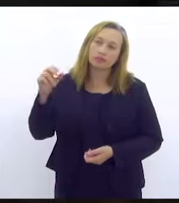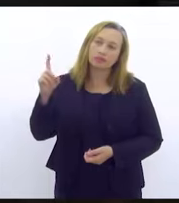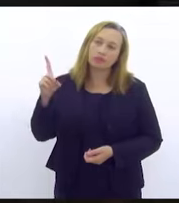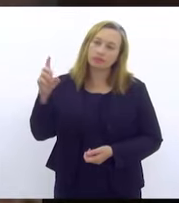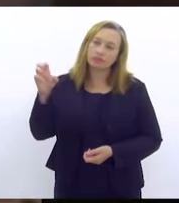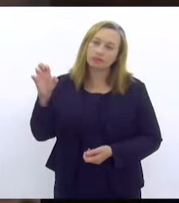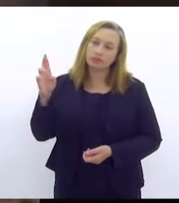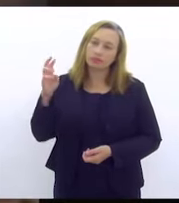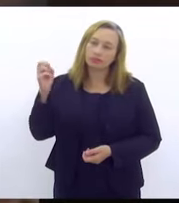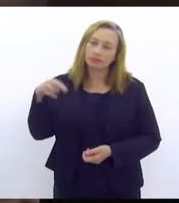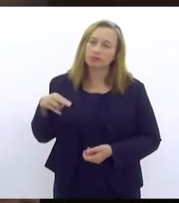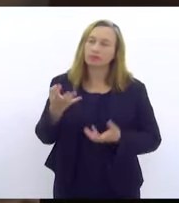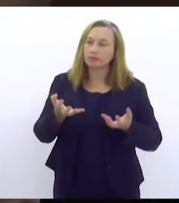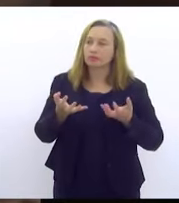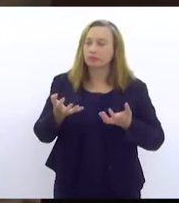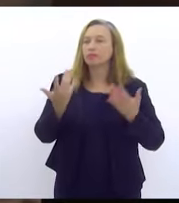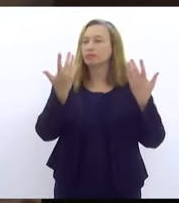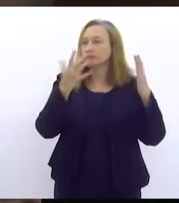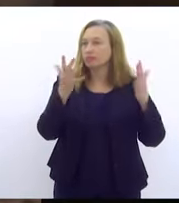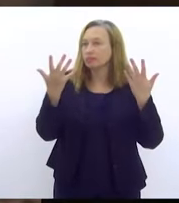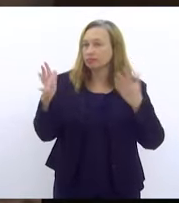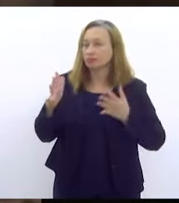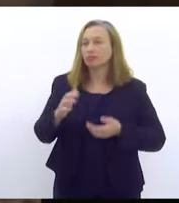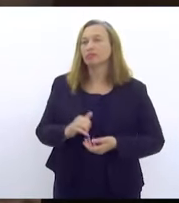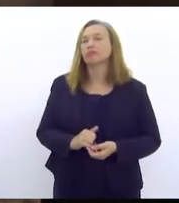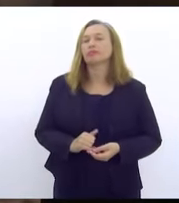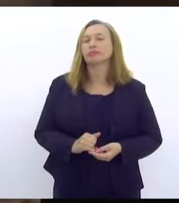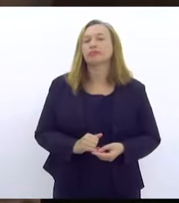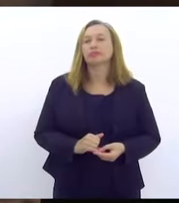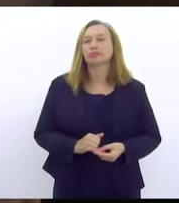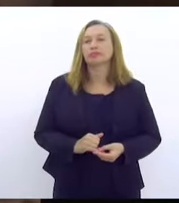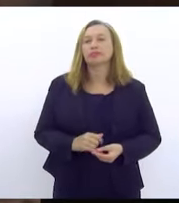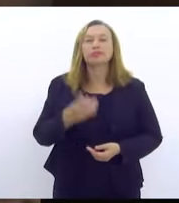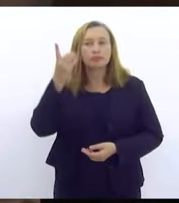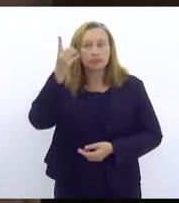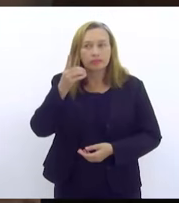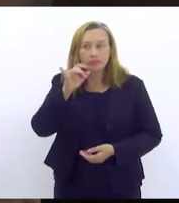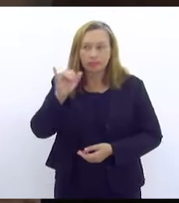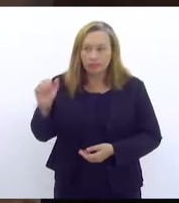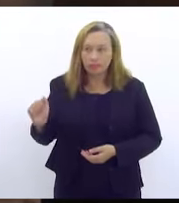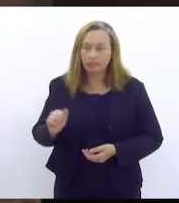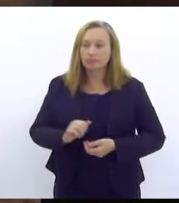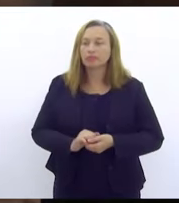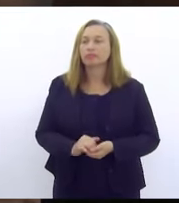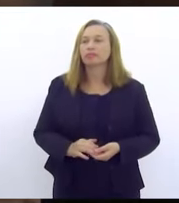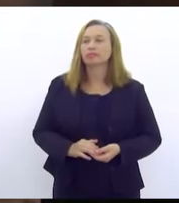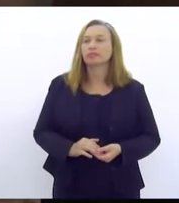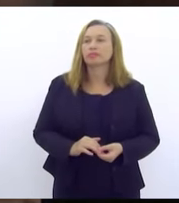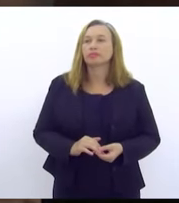Anderson Moraes. Presidente, quero aqui parabenizar primeiro a deputada Índia Armelau